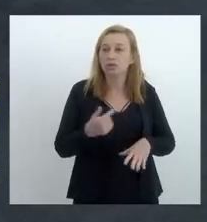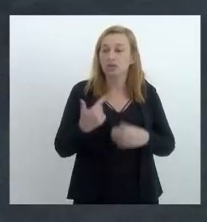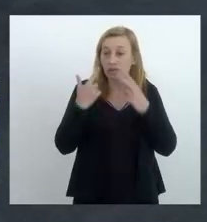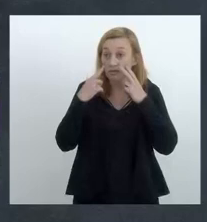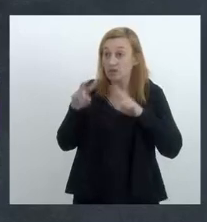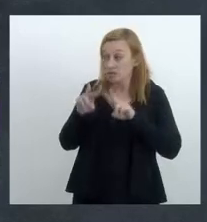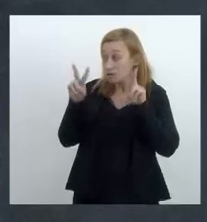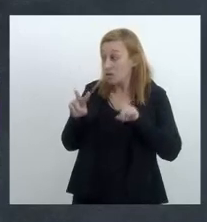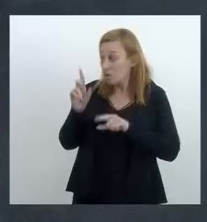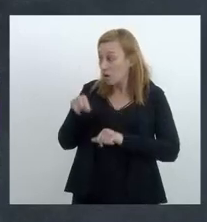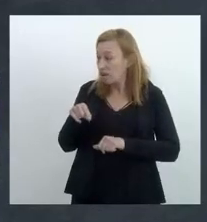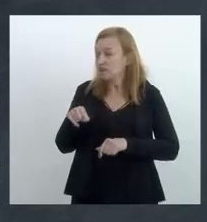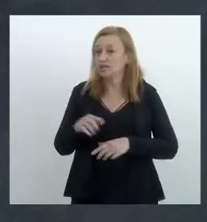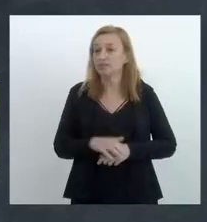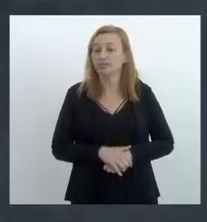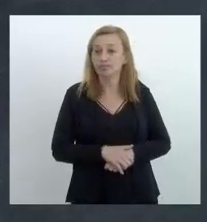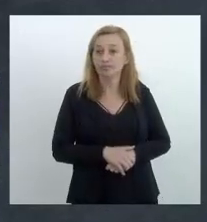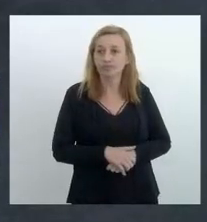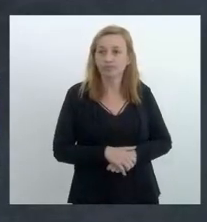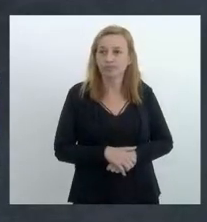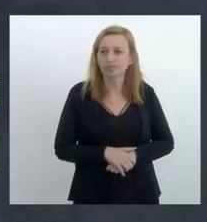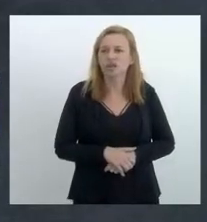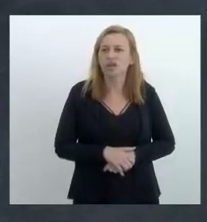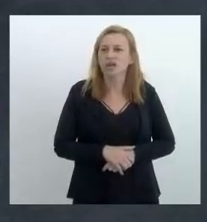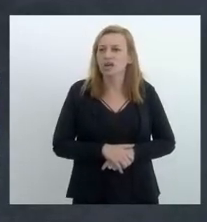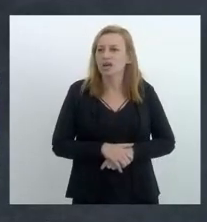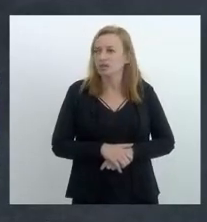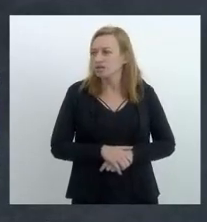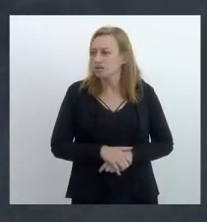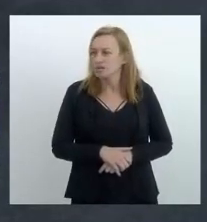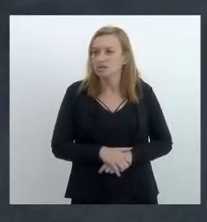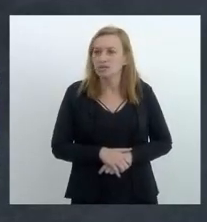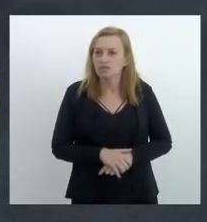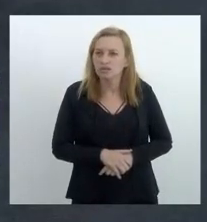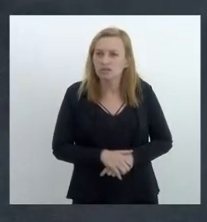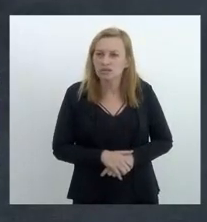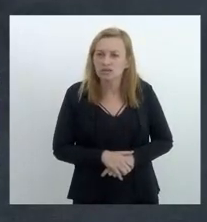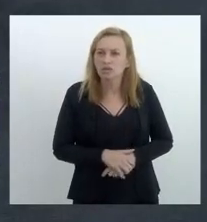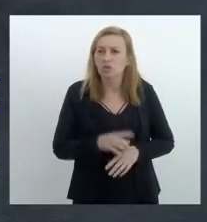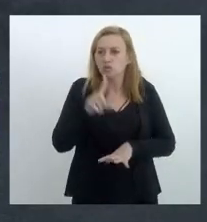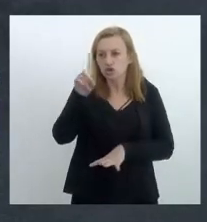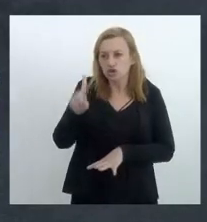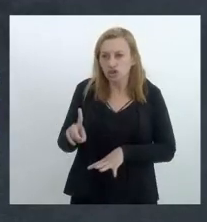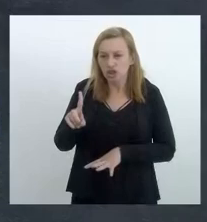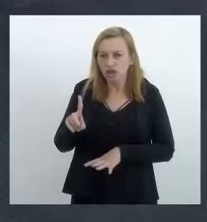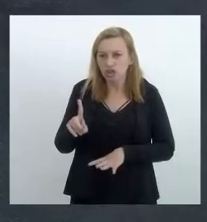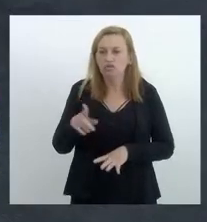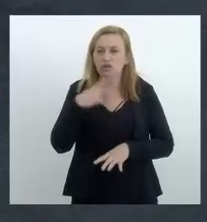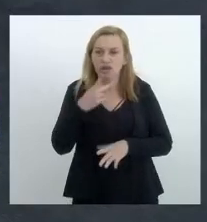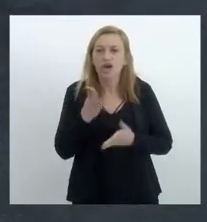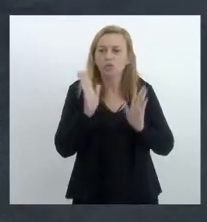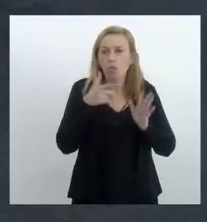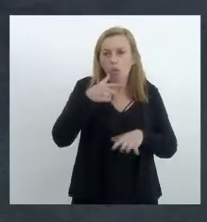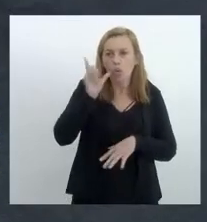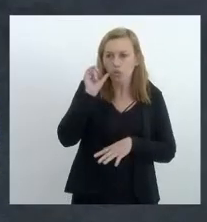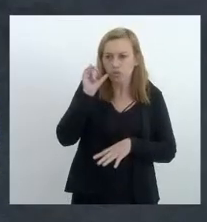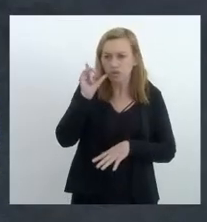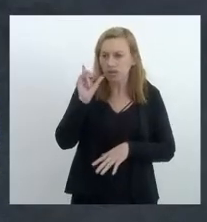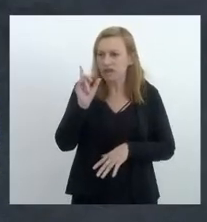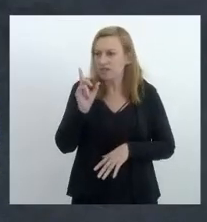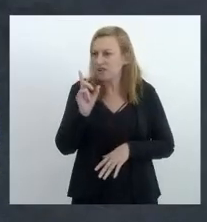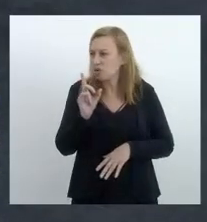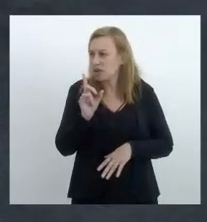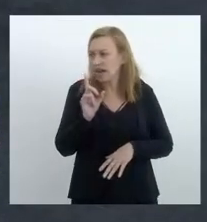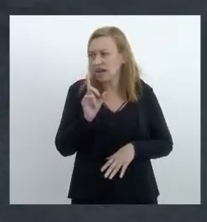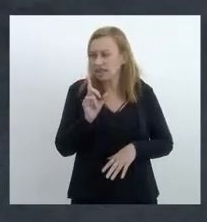vista, foi criada uma tríade dantesca do desmonte. Eu acho que é até pior do que a retirada individual dos direitos que foram tratados aqui ontem. A gente vincula as